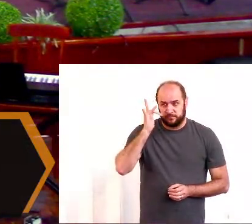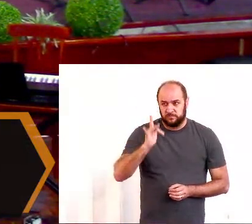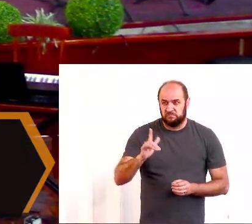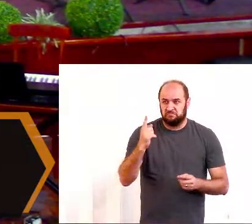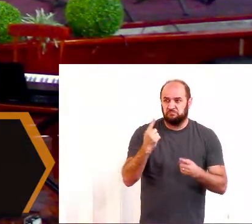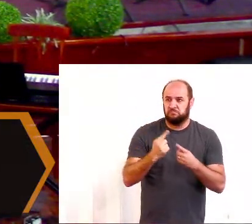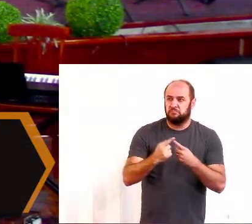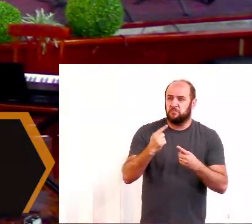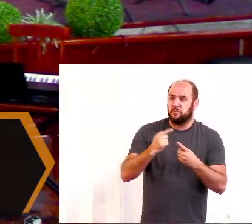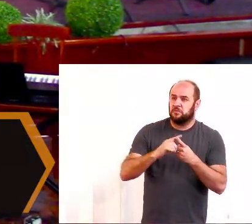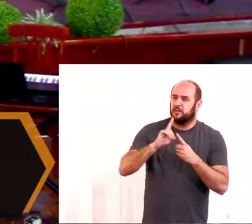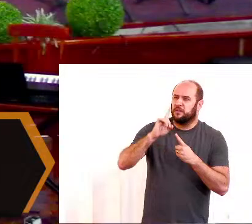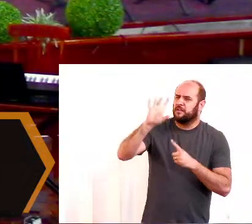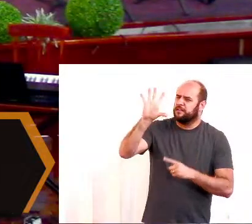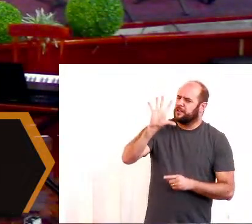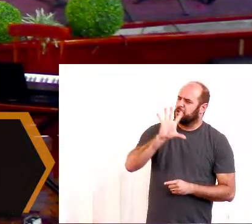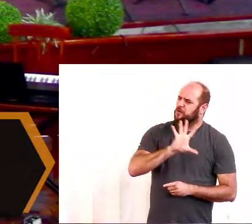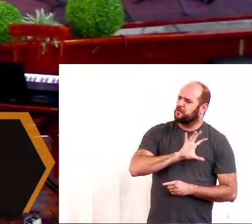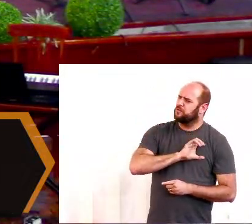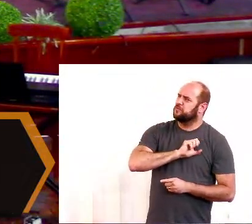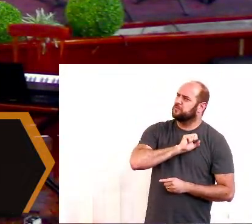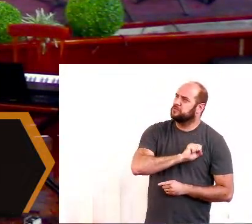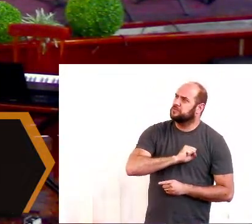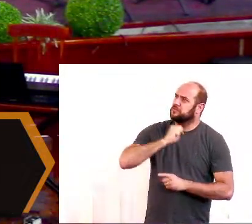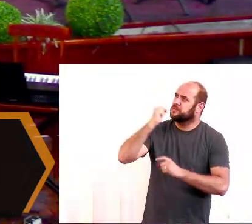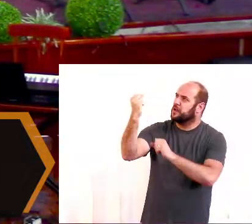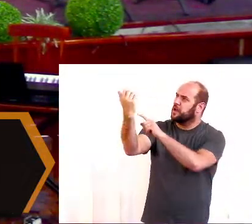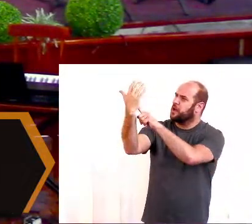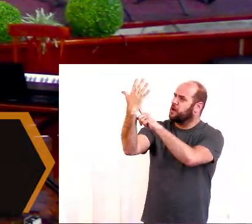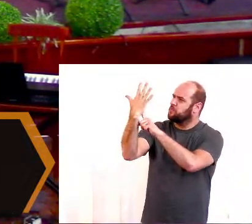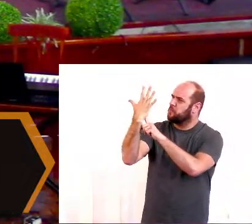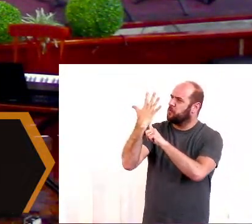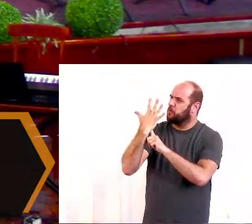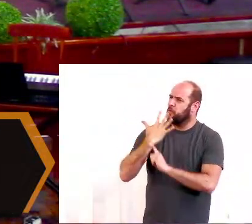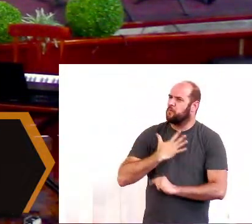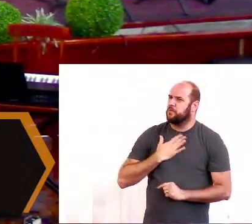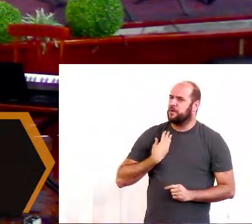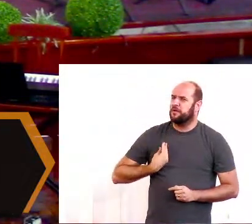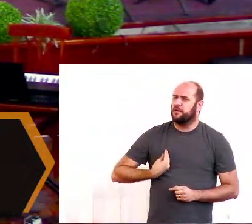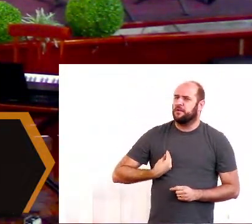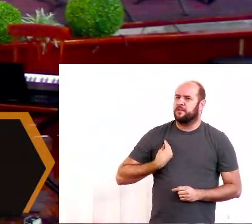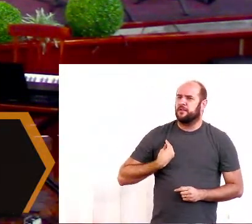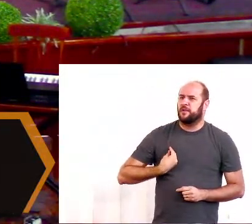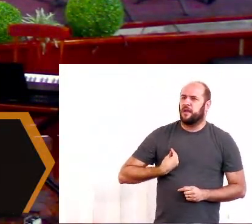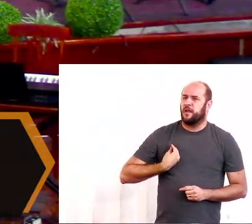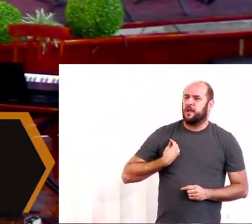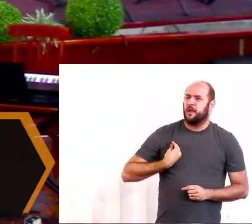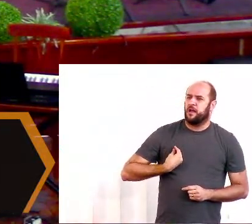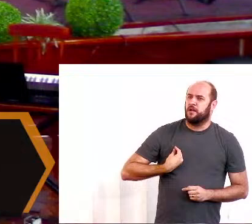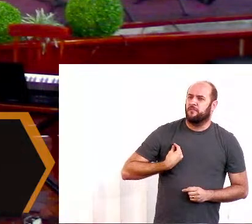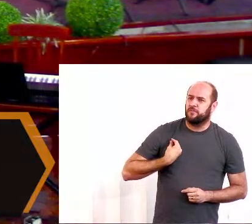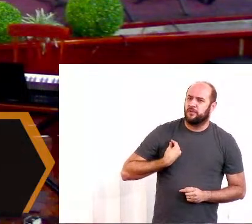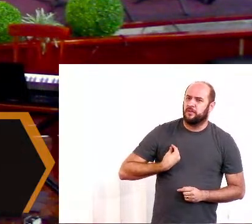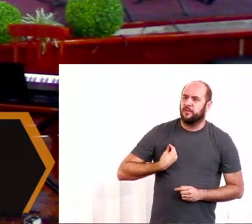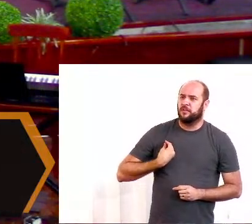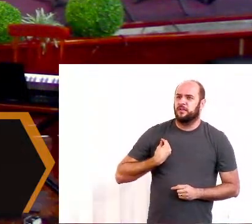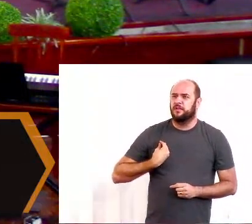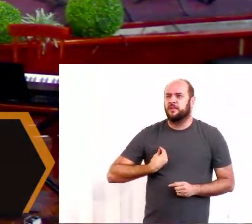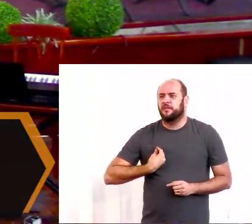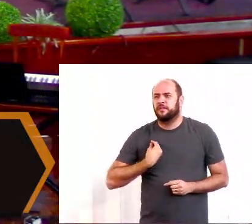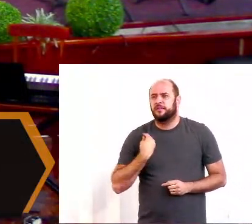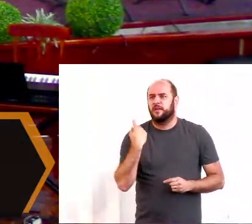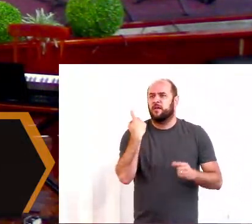Não sei porque de Deus o amor a mim se